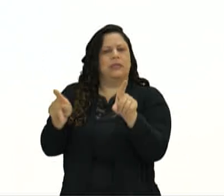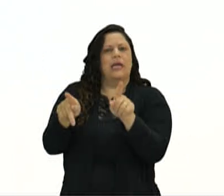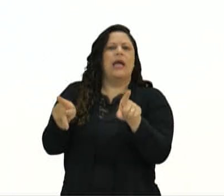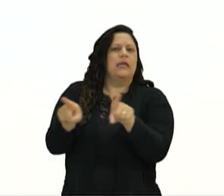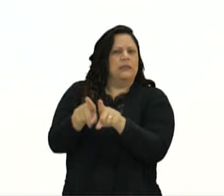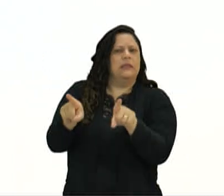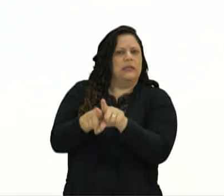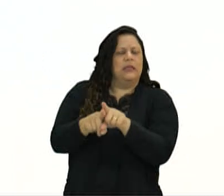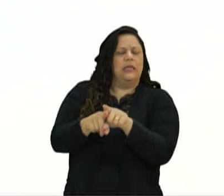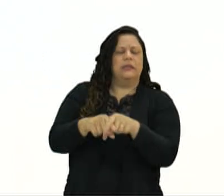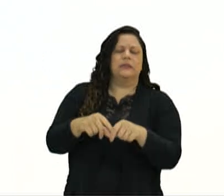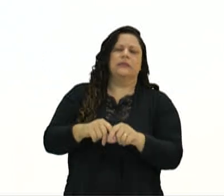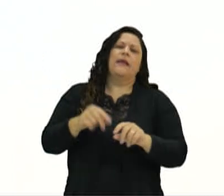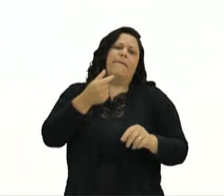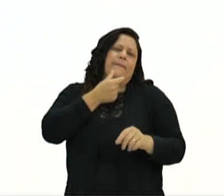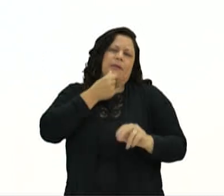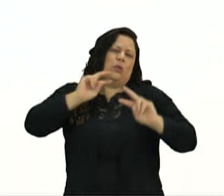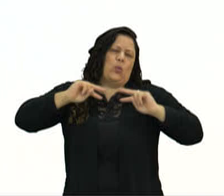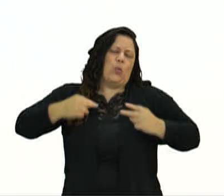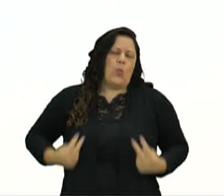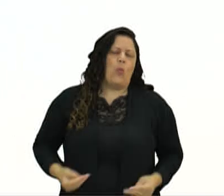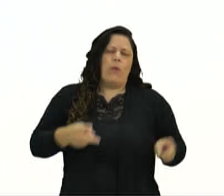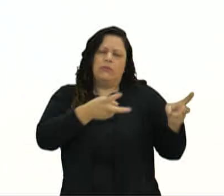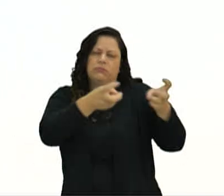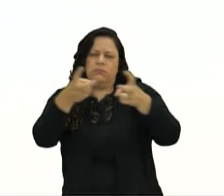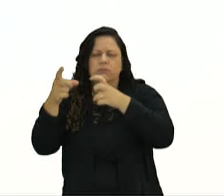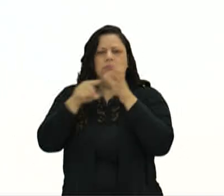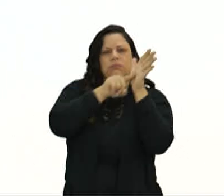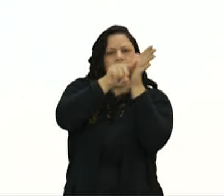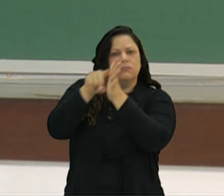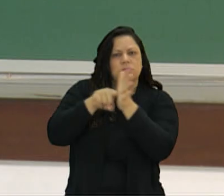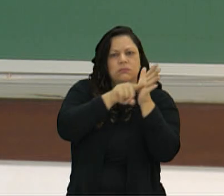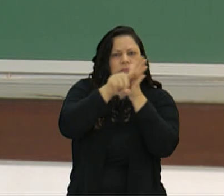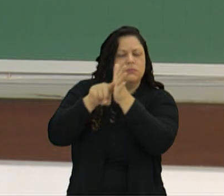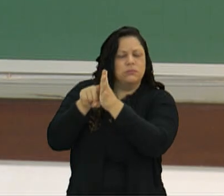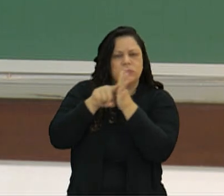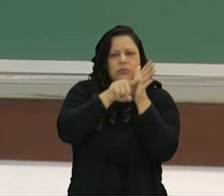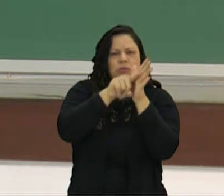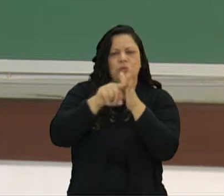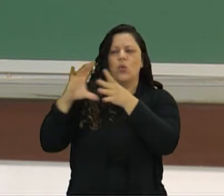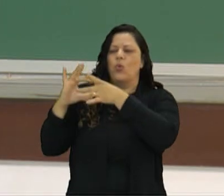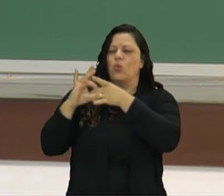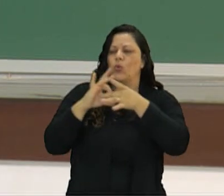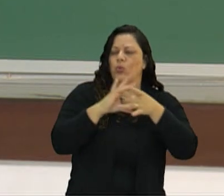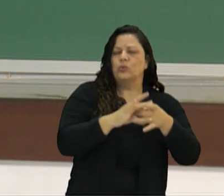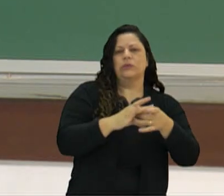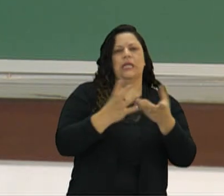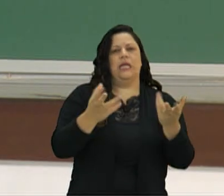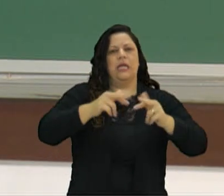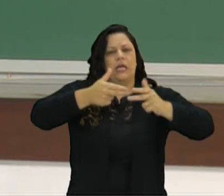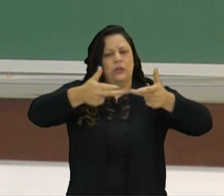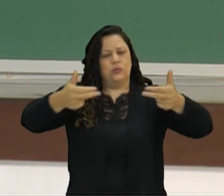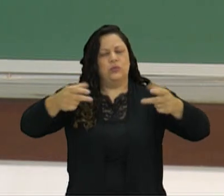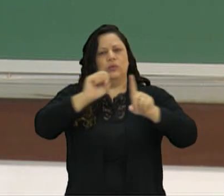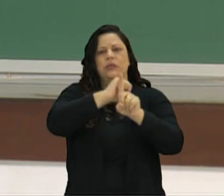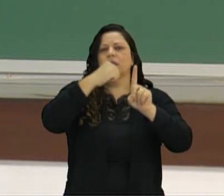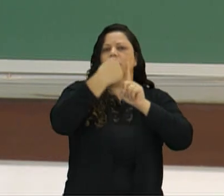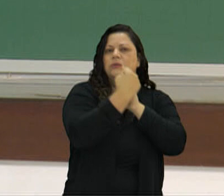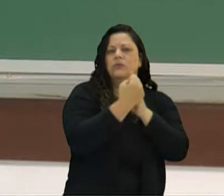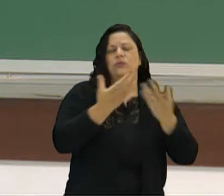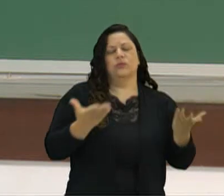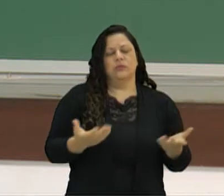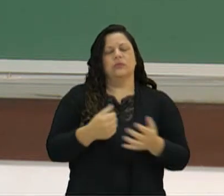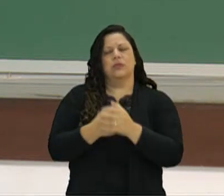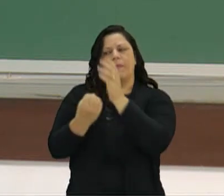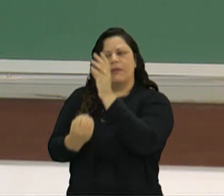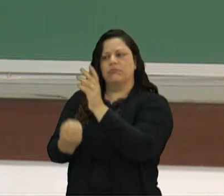a partir da observação criteriosa do contexto específico de cada sociedade. Para a criação